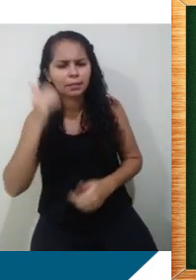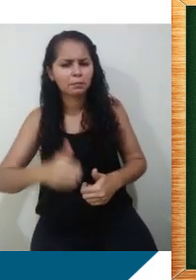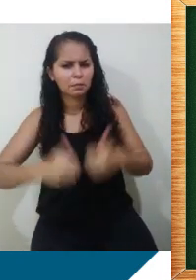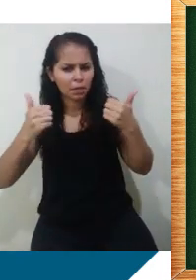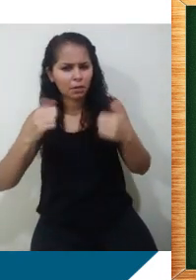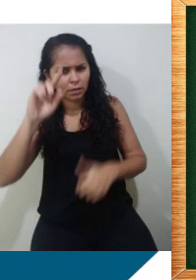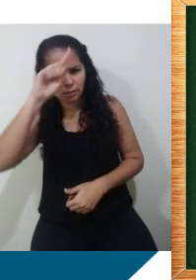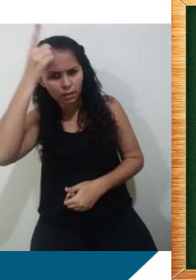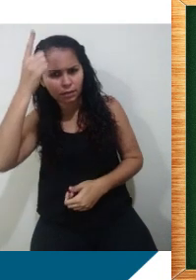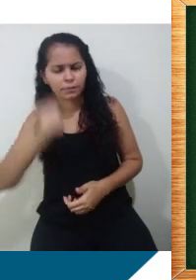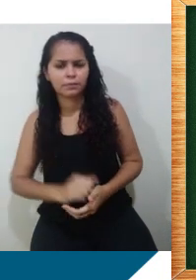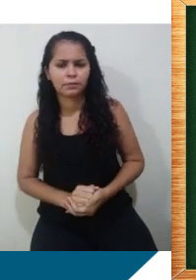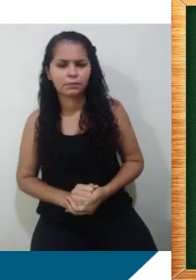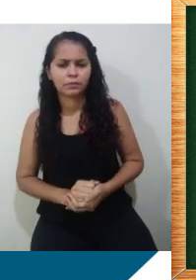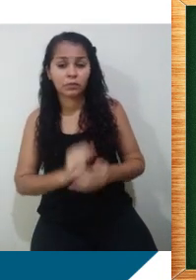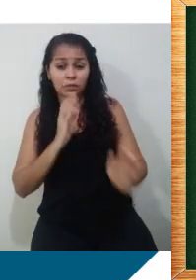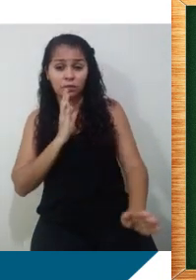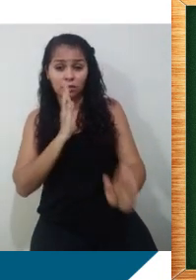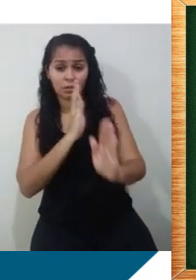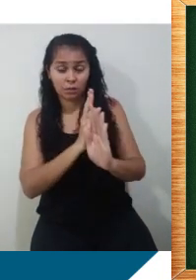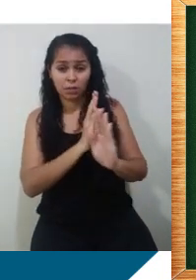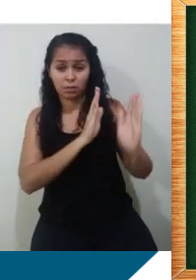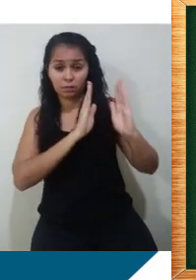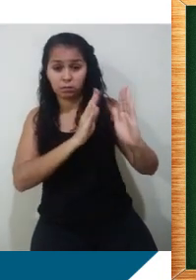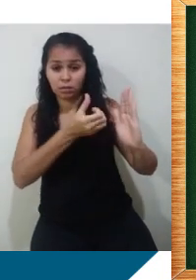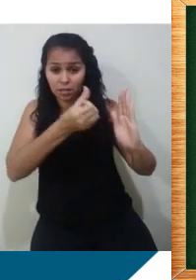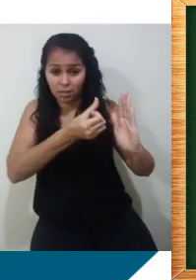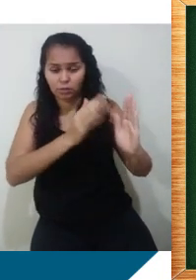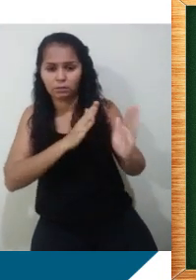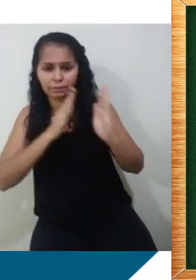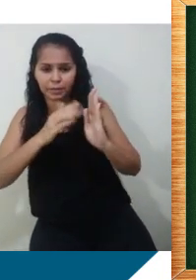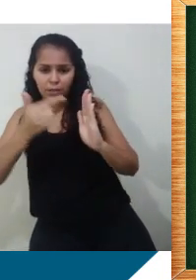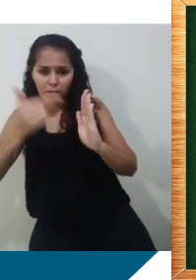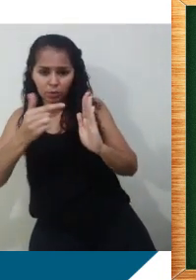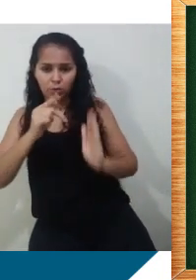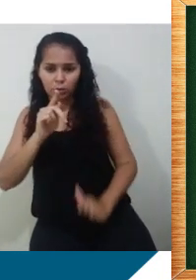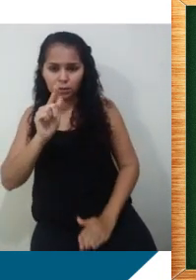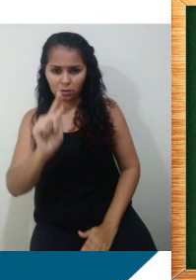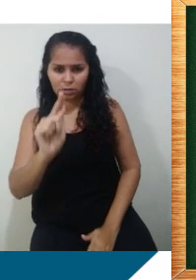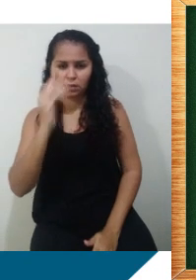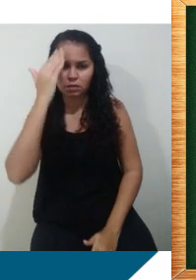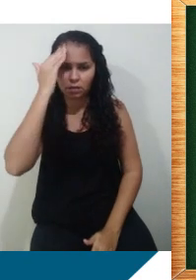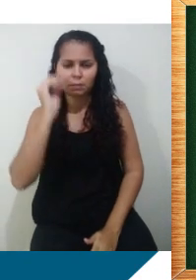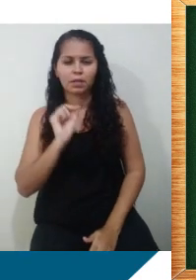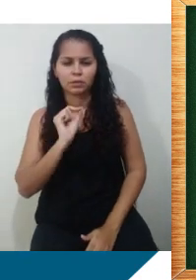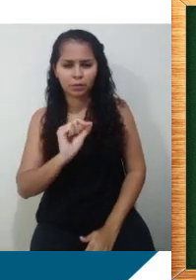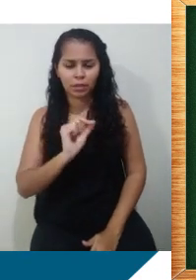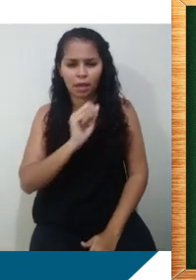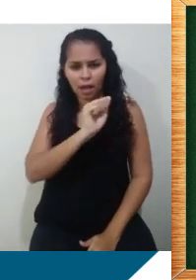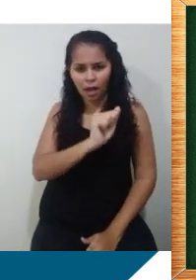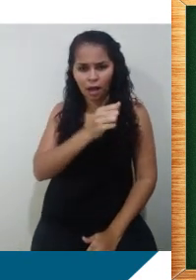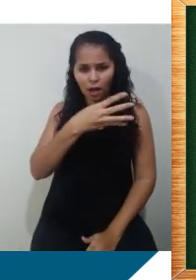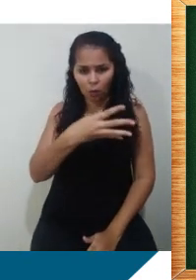sexto termo e o segundo termo de uma PG, sabendo que A4 é igual a 12 e a razão é igual a